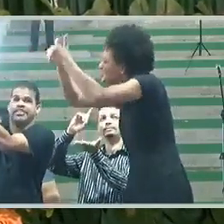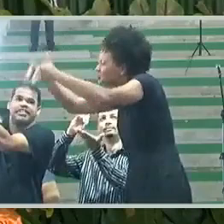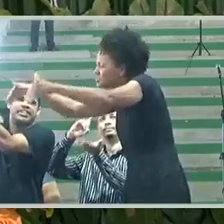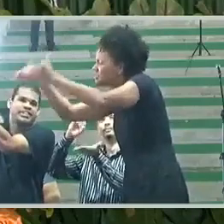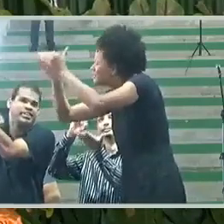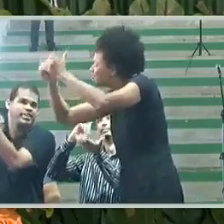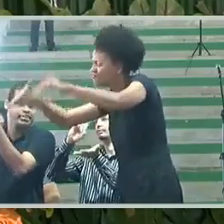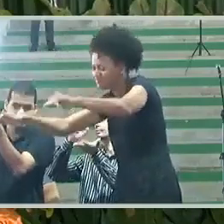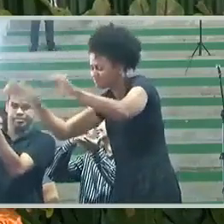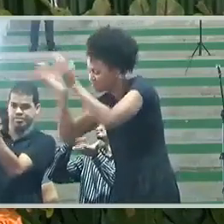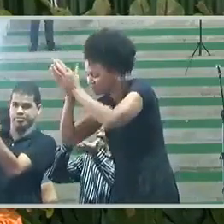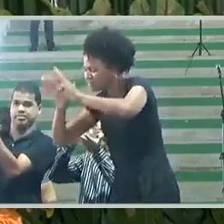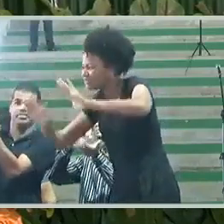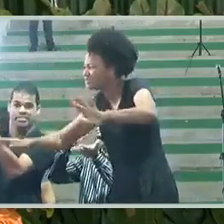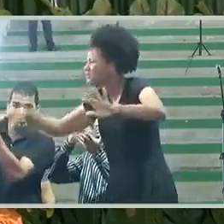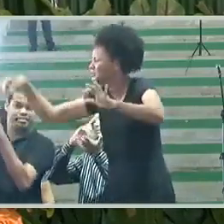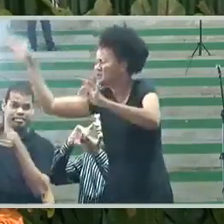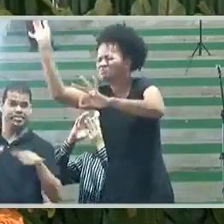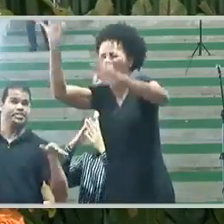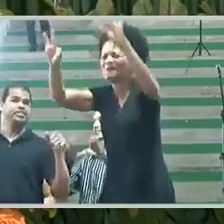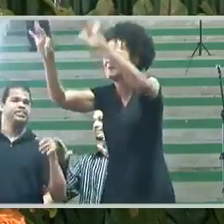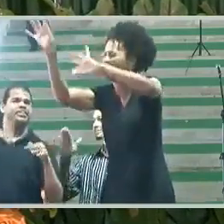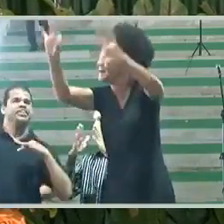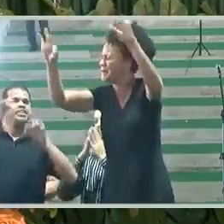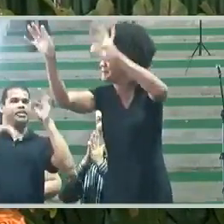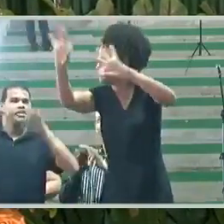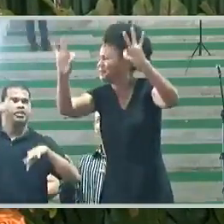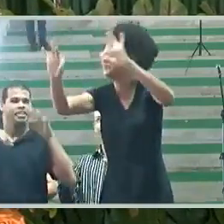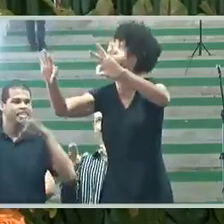cantam. Começa a batizar aqui, Jesus.